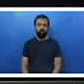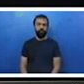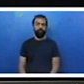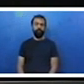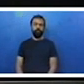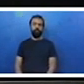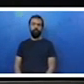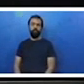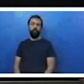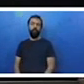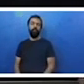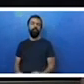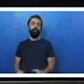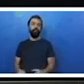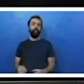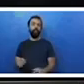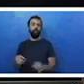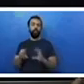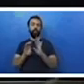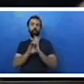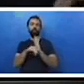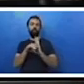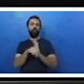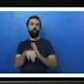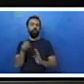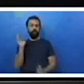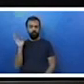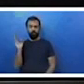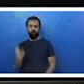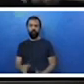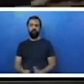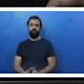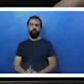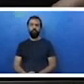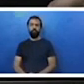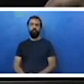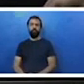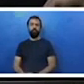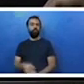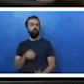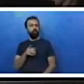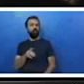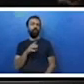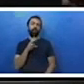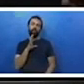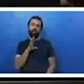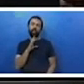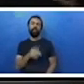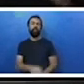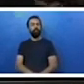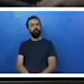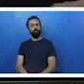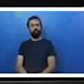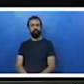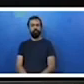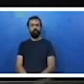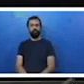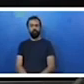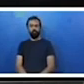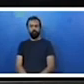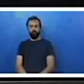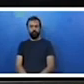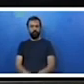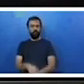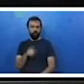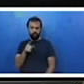Então, o que é o parkour? Nós estamos falando de parkour desde o começo da aula, mas muitos de vocês talvez já conheçam, mas alguns de vocês talvez nunca